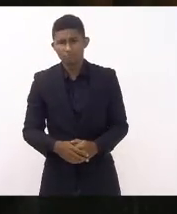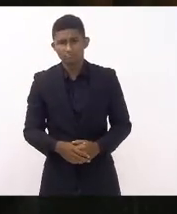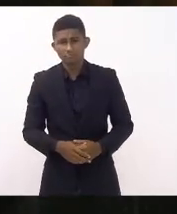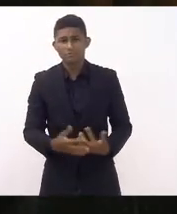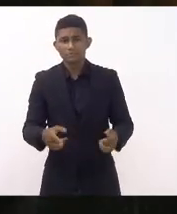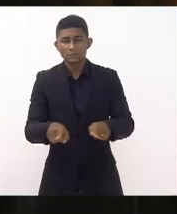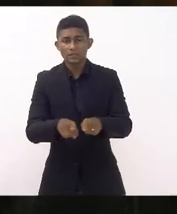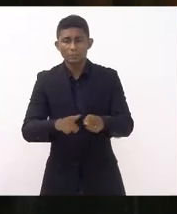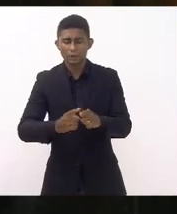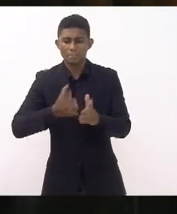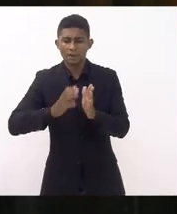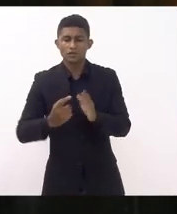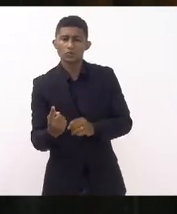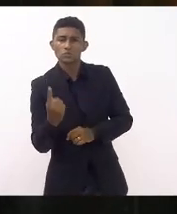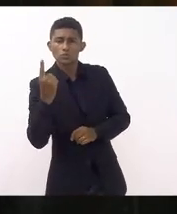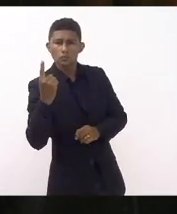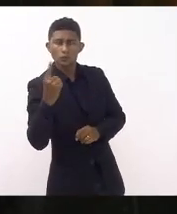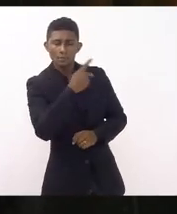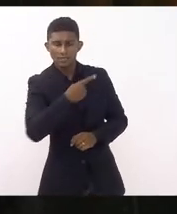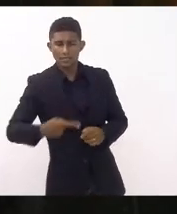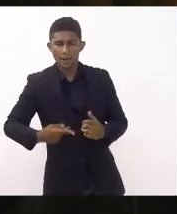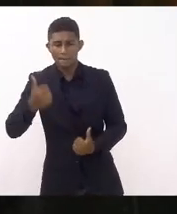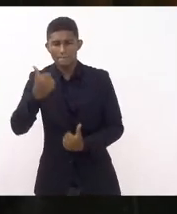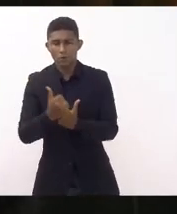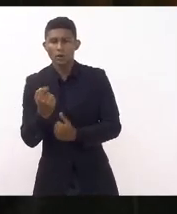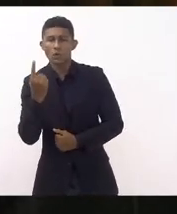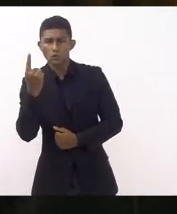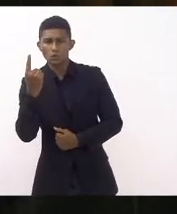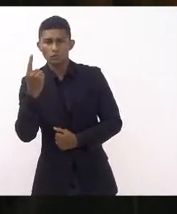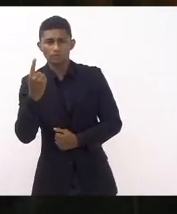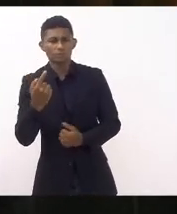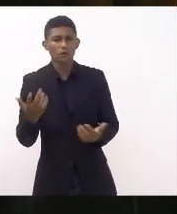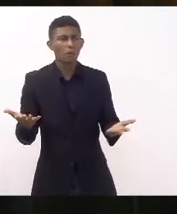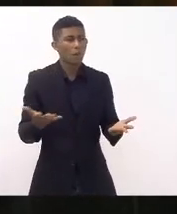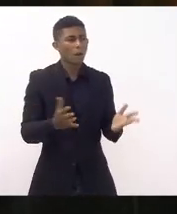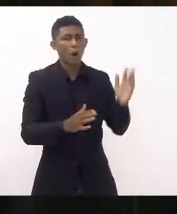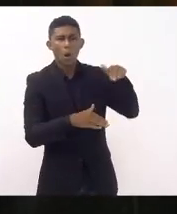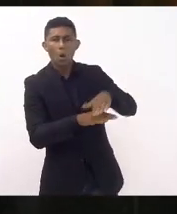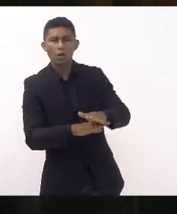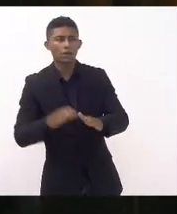único palanque presidencial e não siga as ondas do momento.